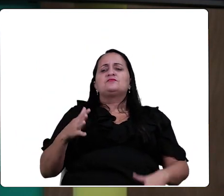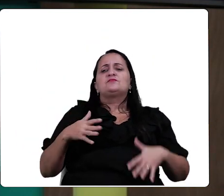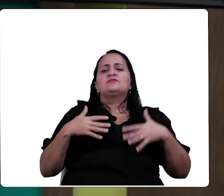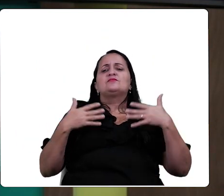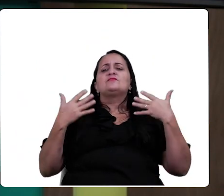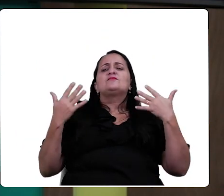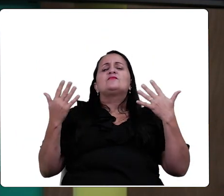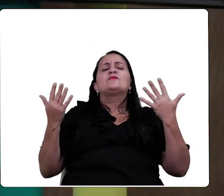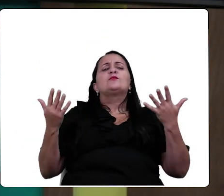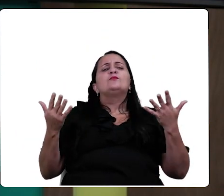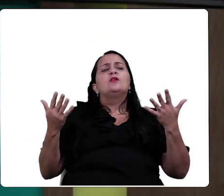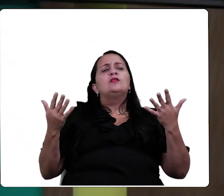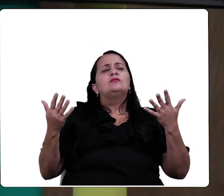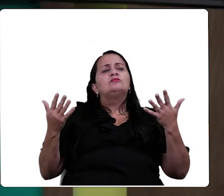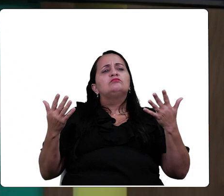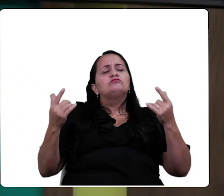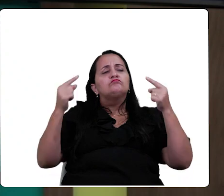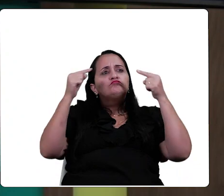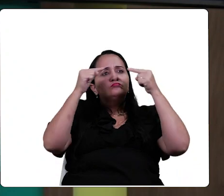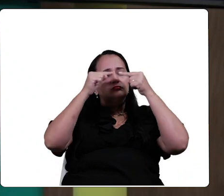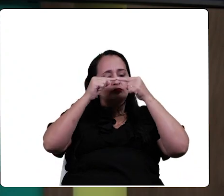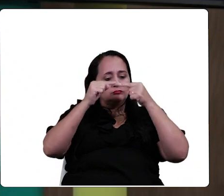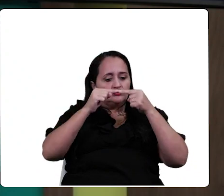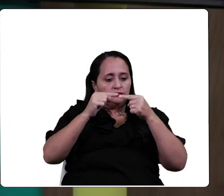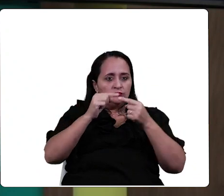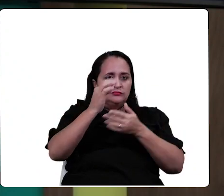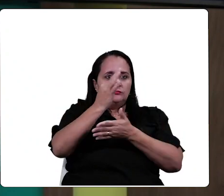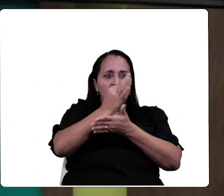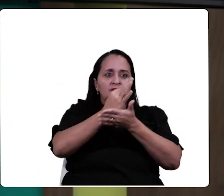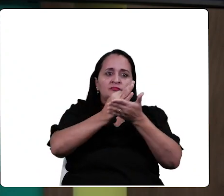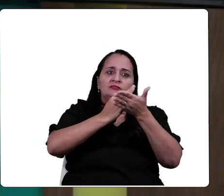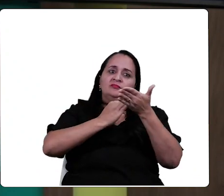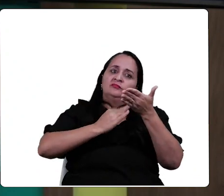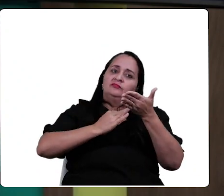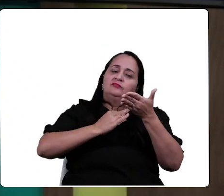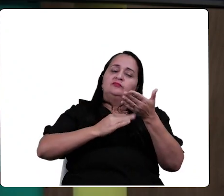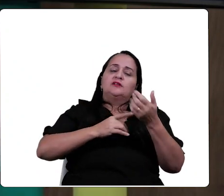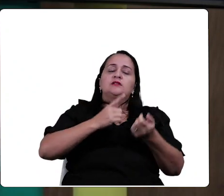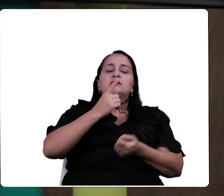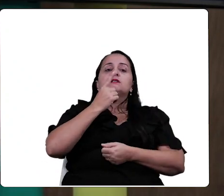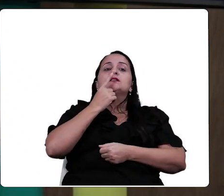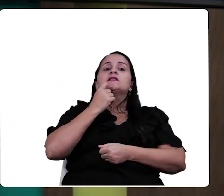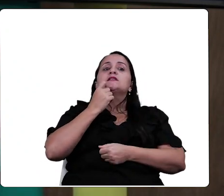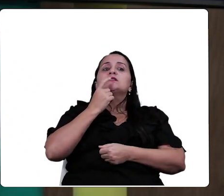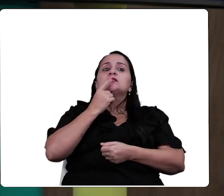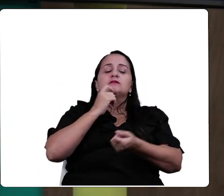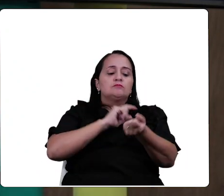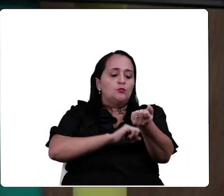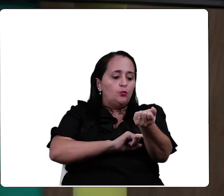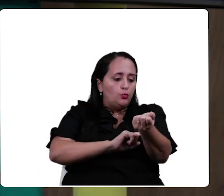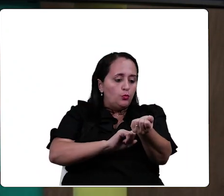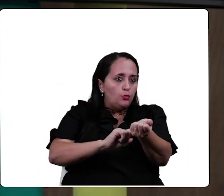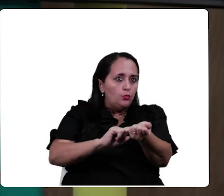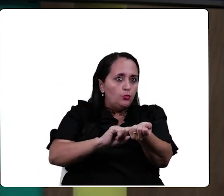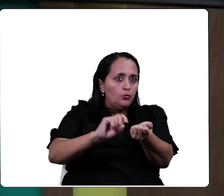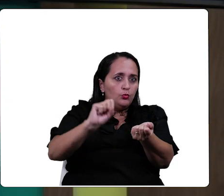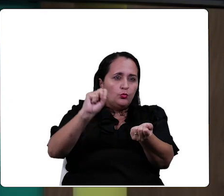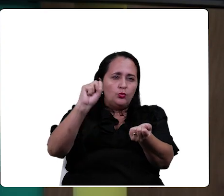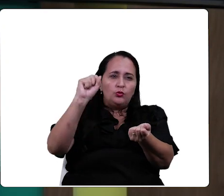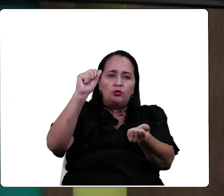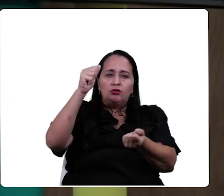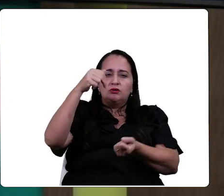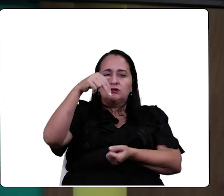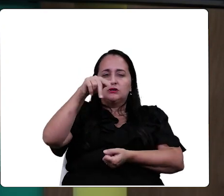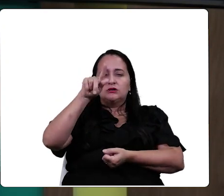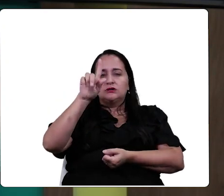pistas textuais que nós encontramos nesse texto? A palavra sangue nos remete